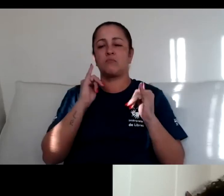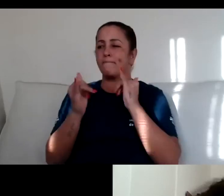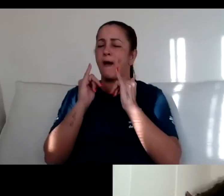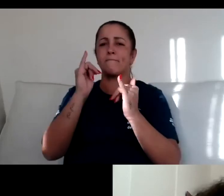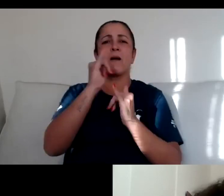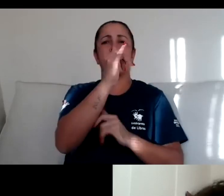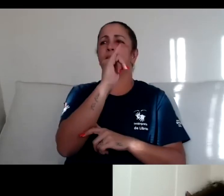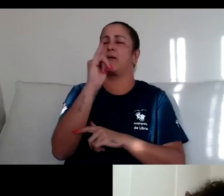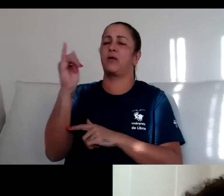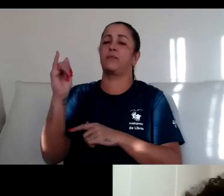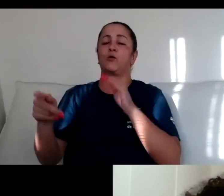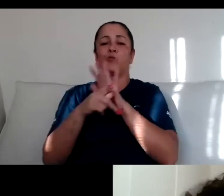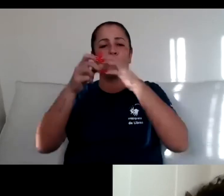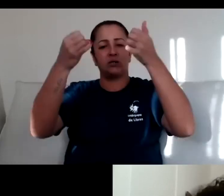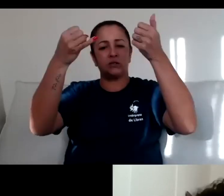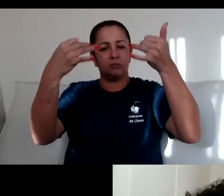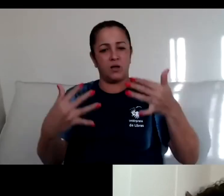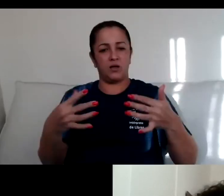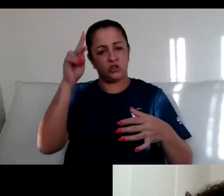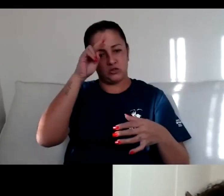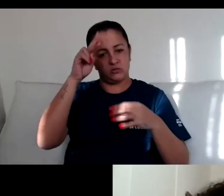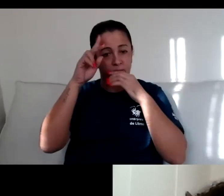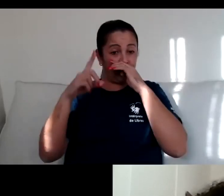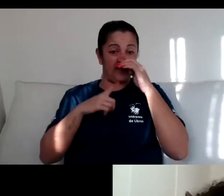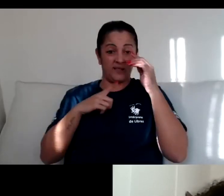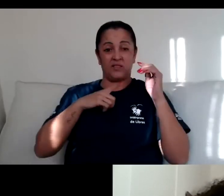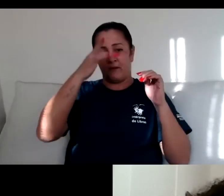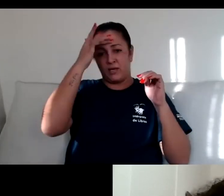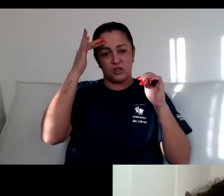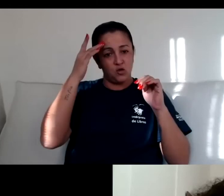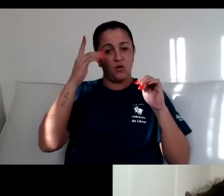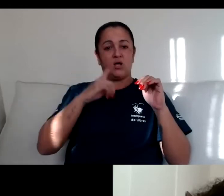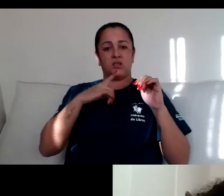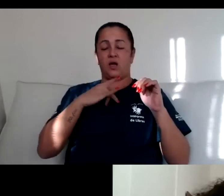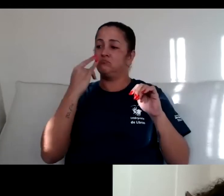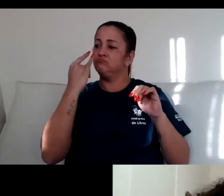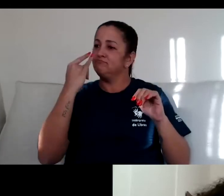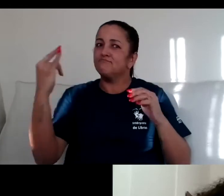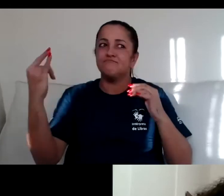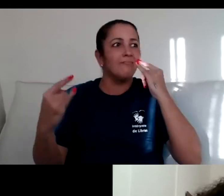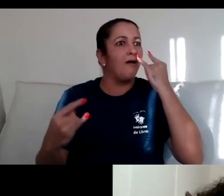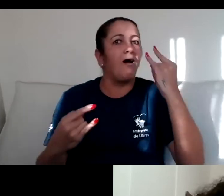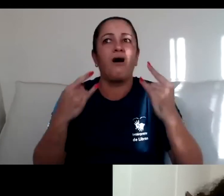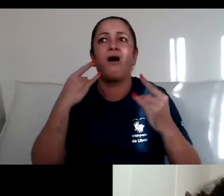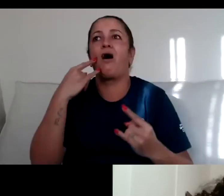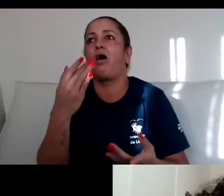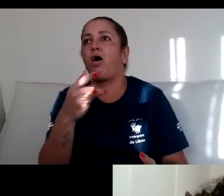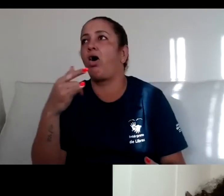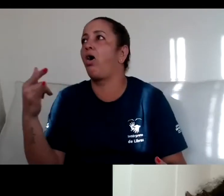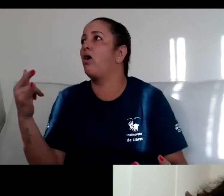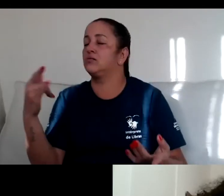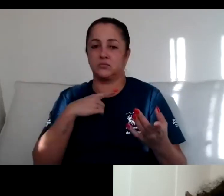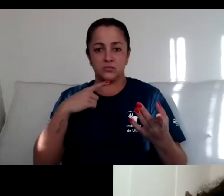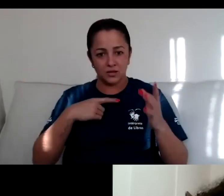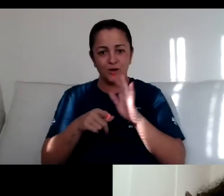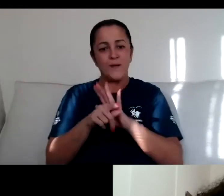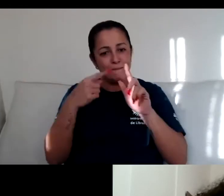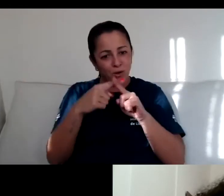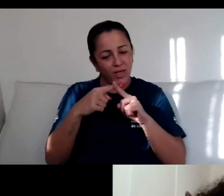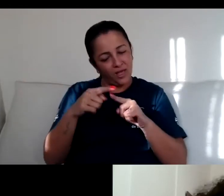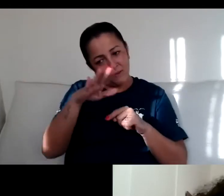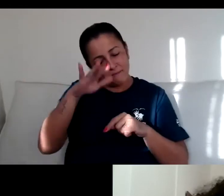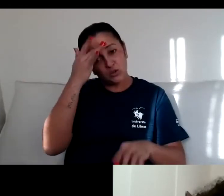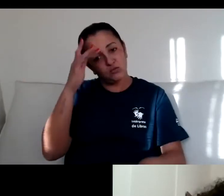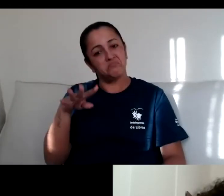estar já inspirada aí com as ações que você realizou dentro da Biblioteca Maria Firmina dos Reis.